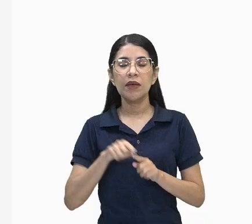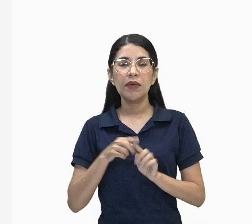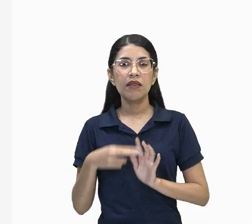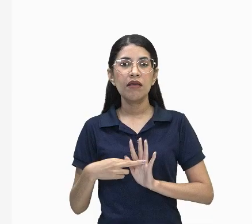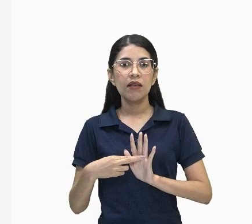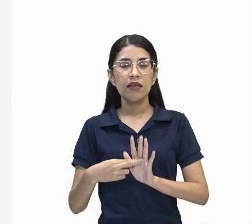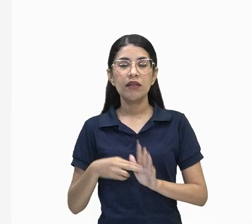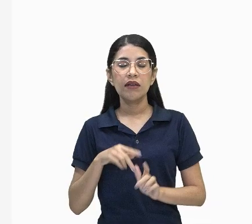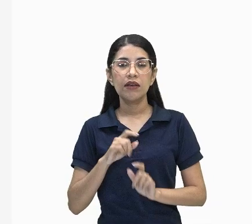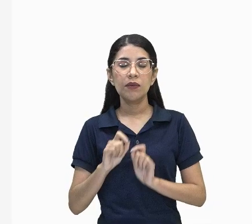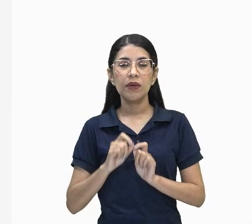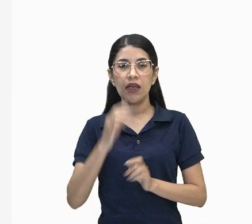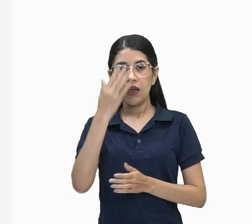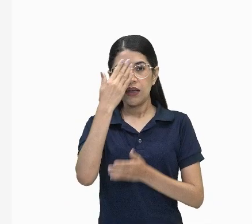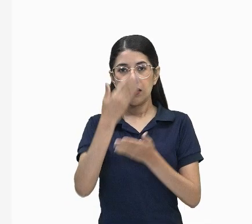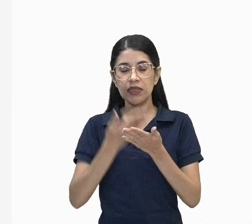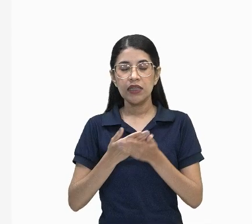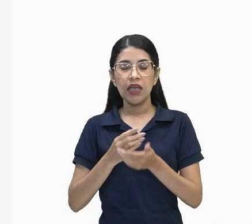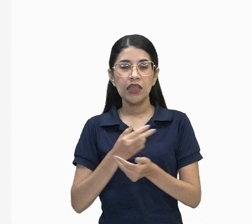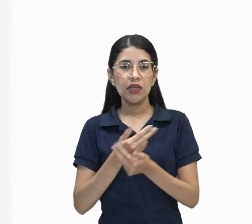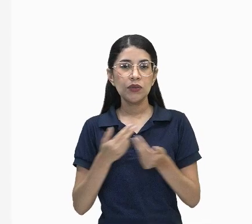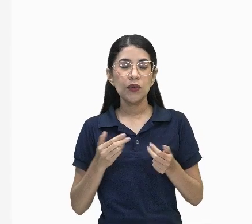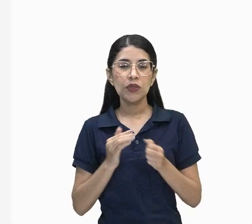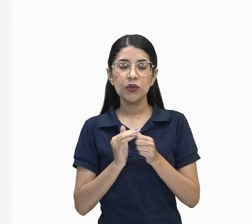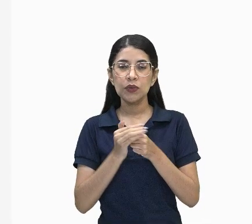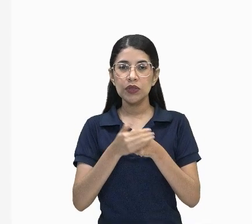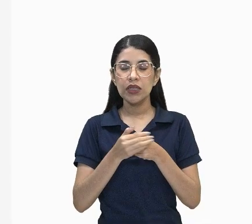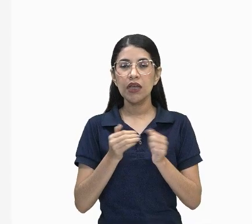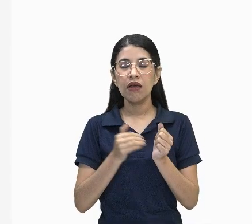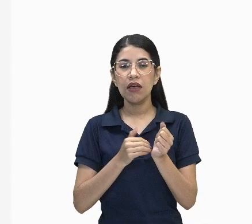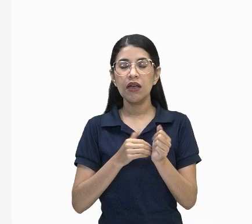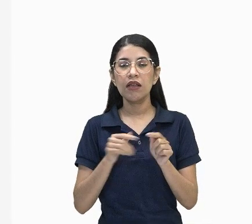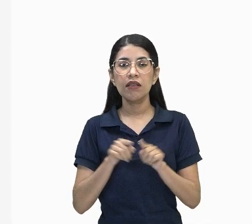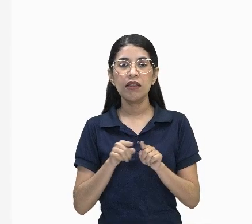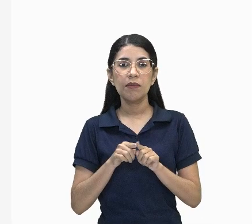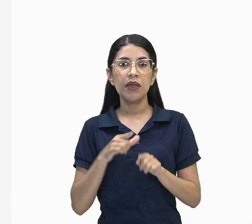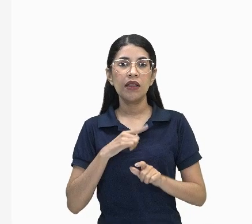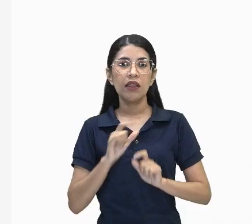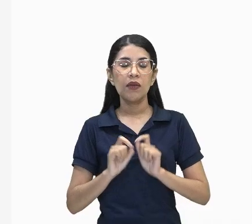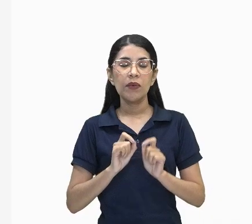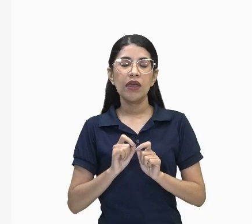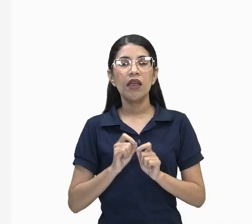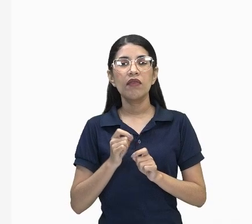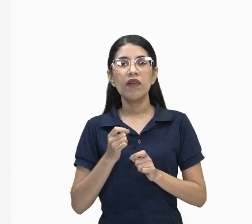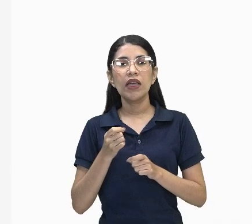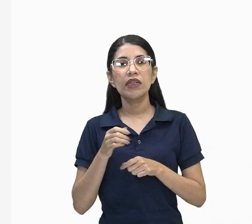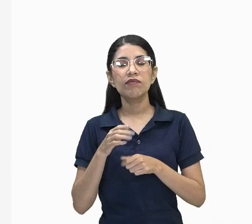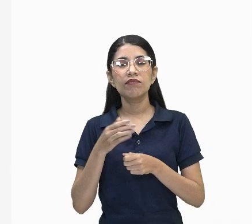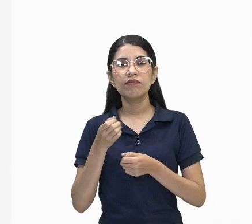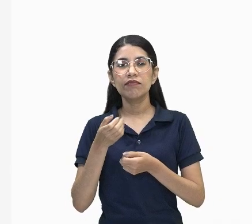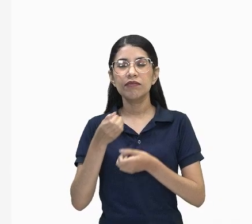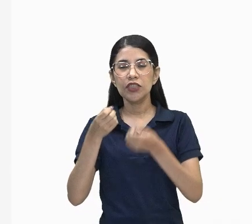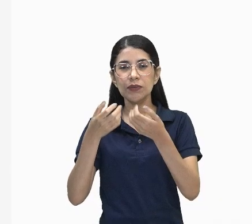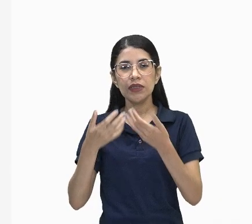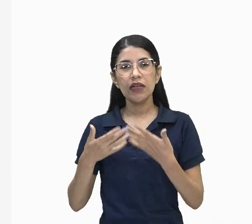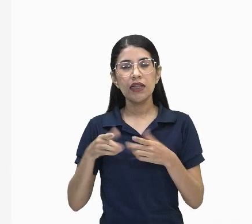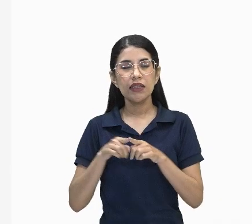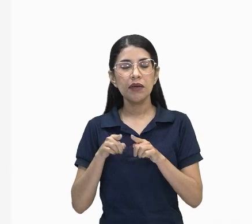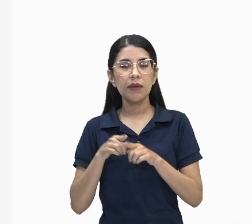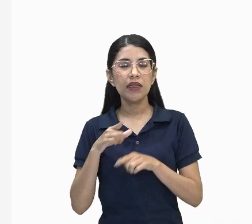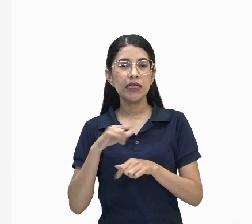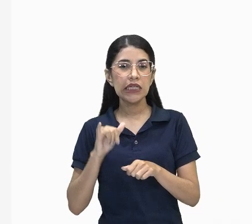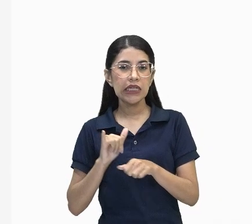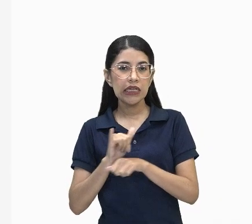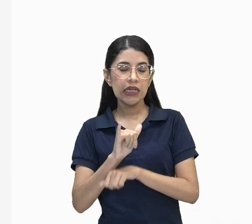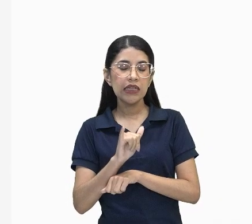representar a crença no ocultismo e que vai, né, com aquela fala, com aquela conversa dela, trazer um engano